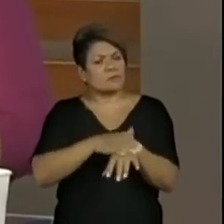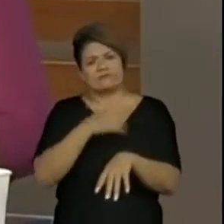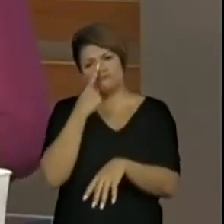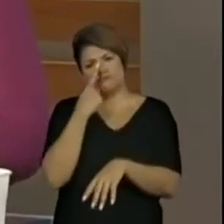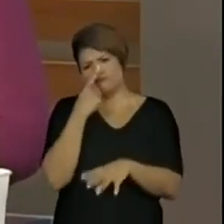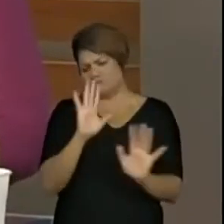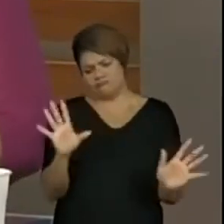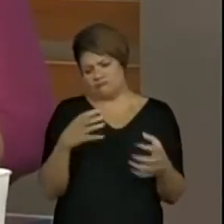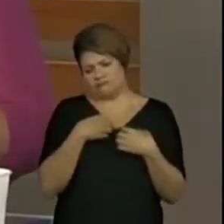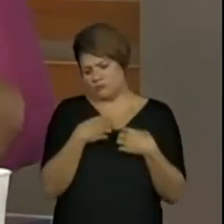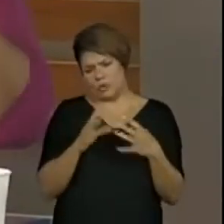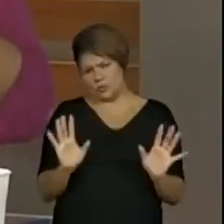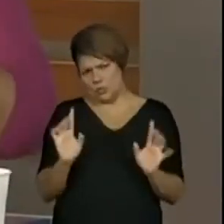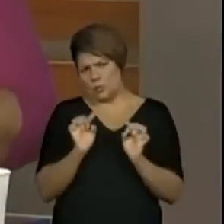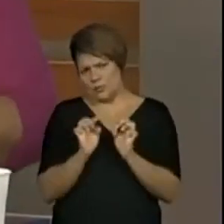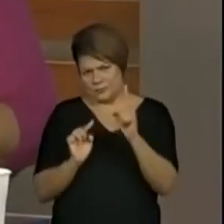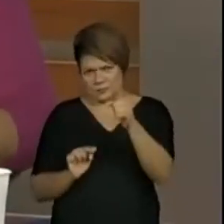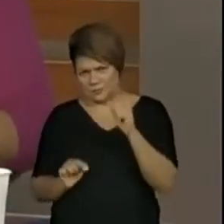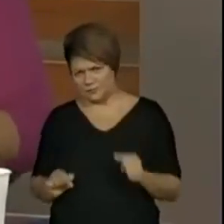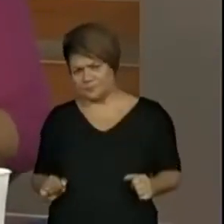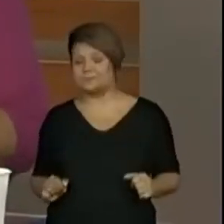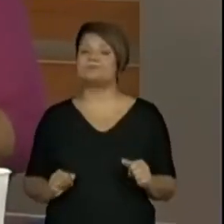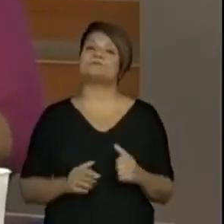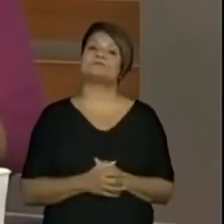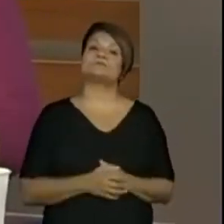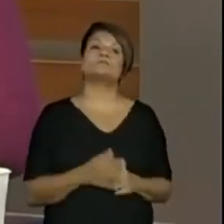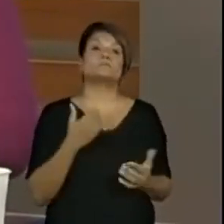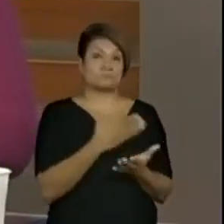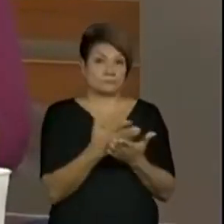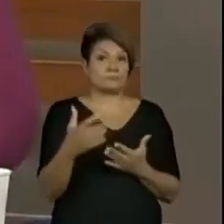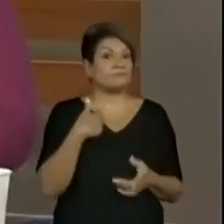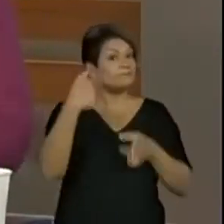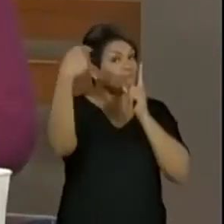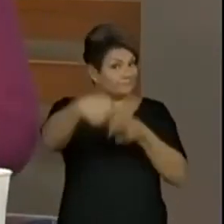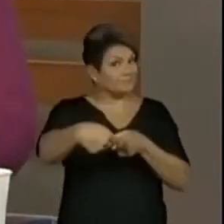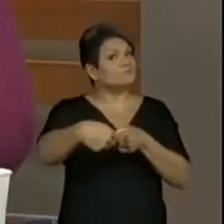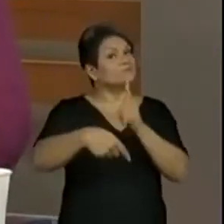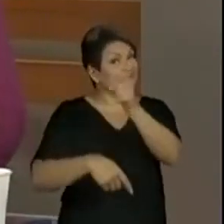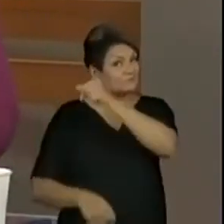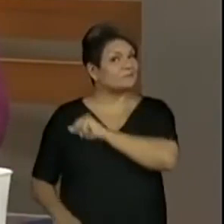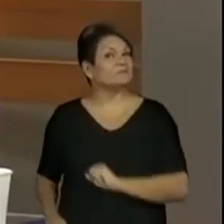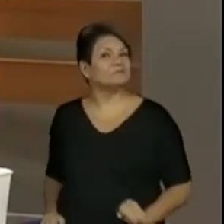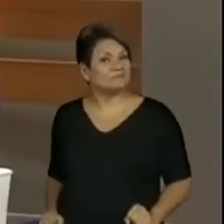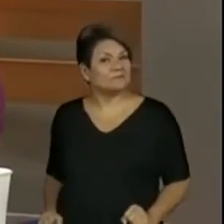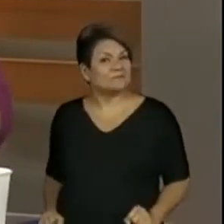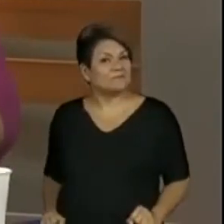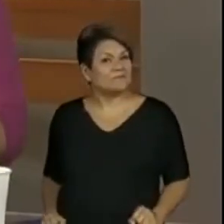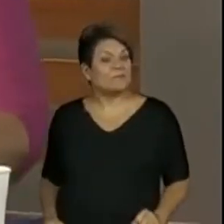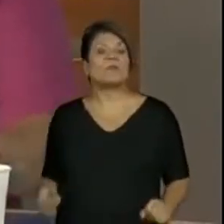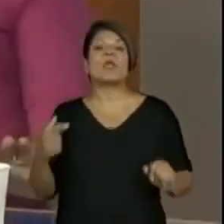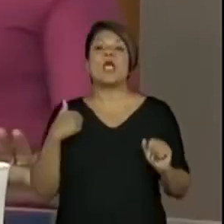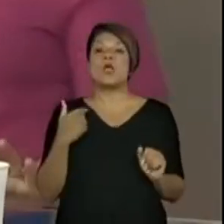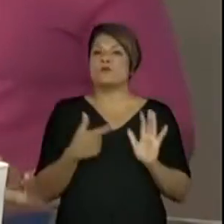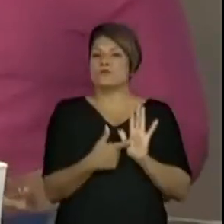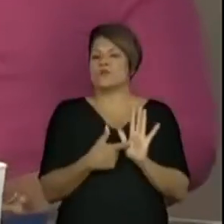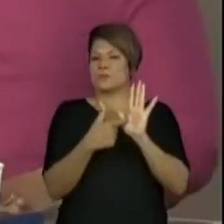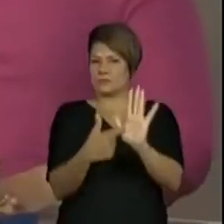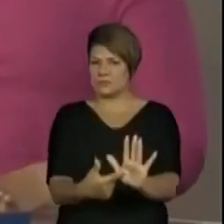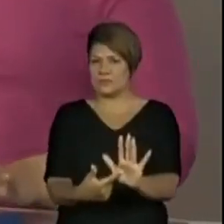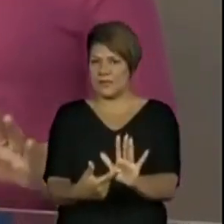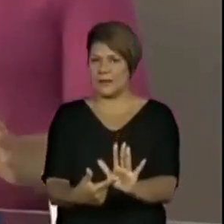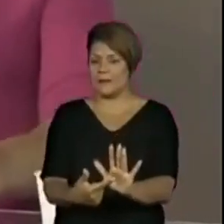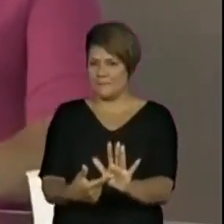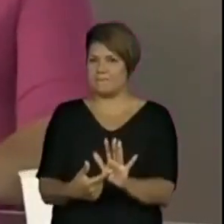maneira para você contar. Para começar, eu trouxe um desafio para vocês. Vou mostrar para